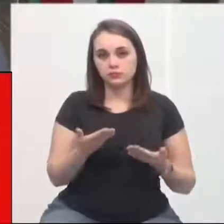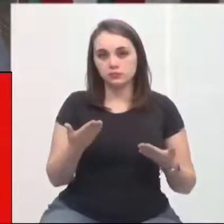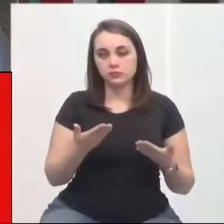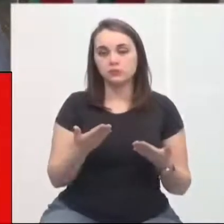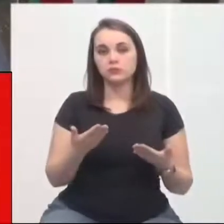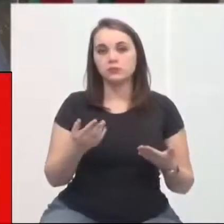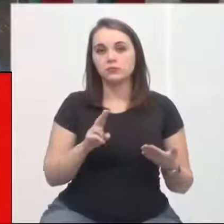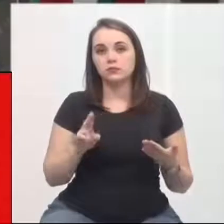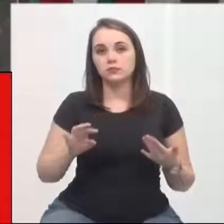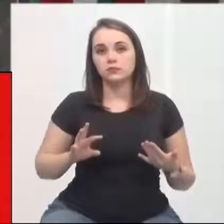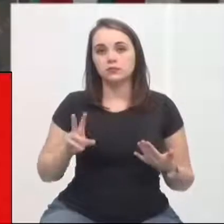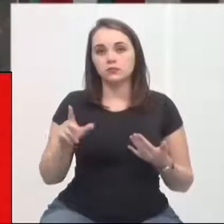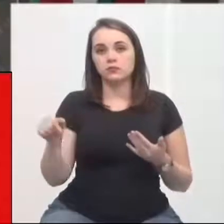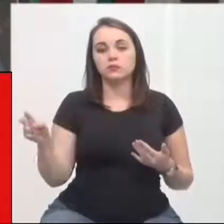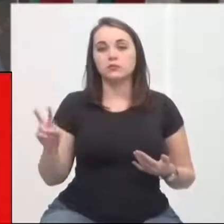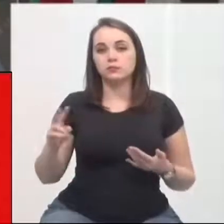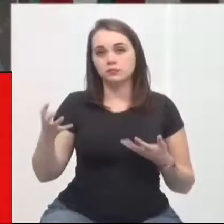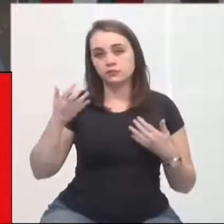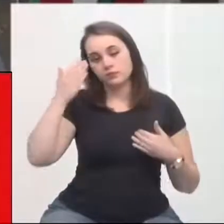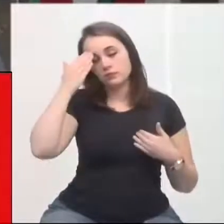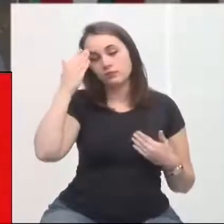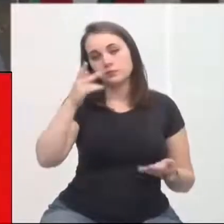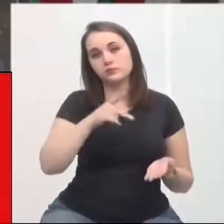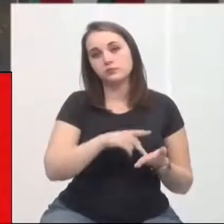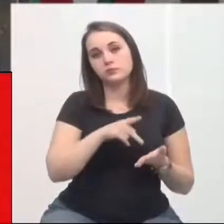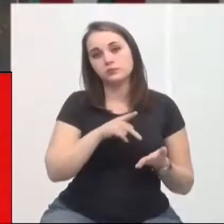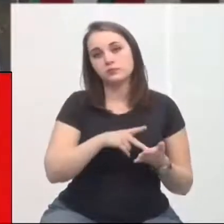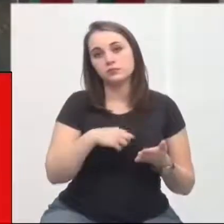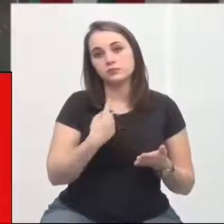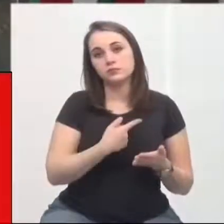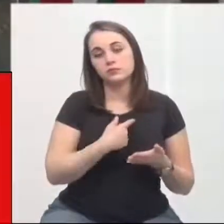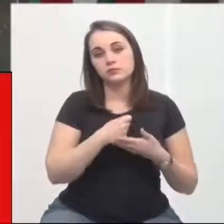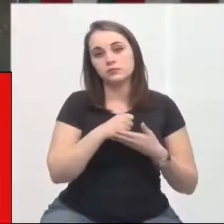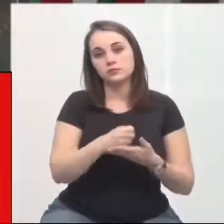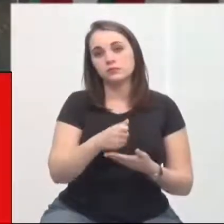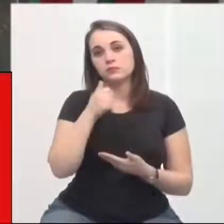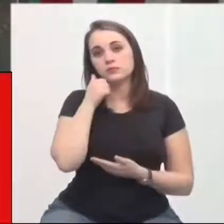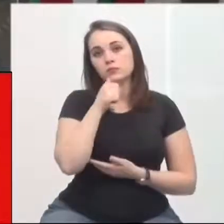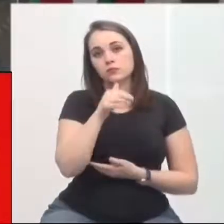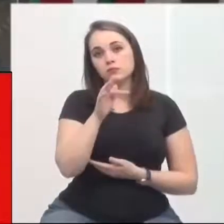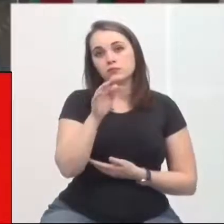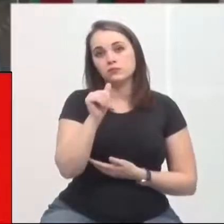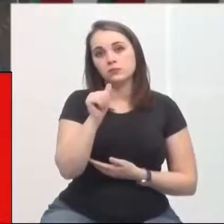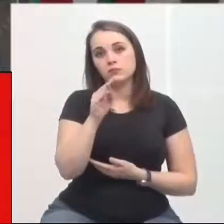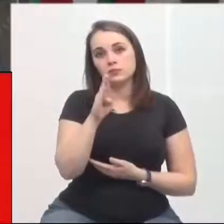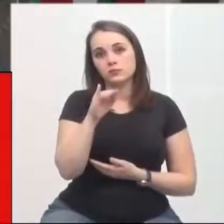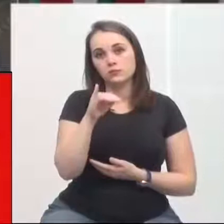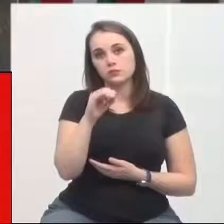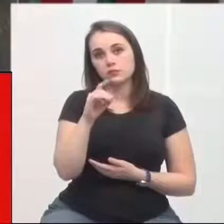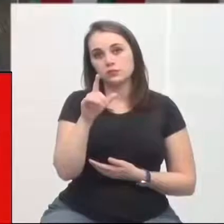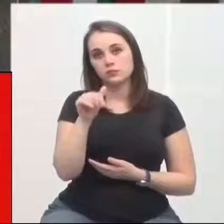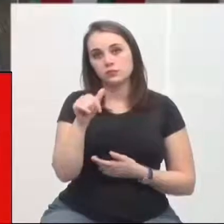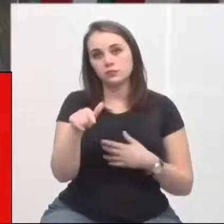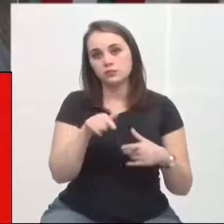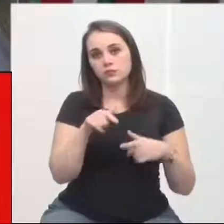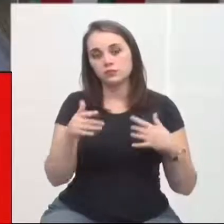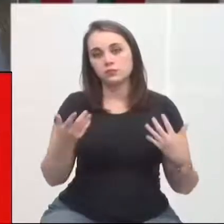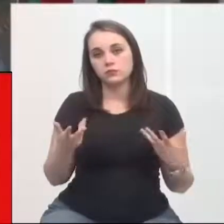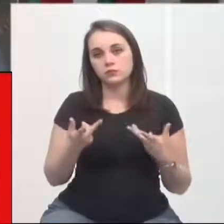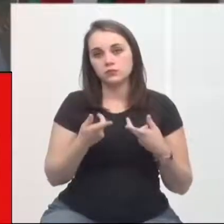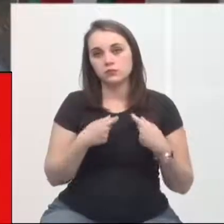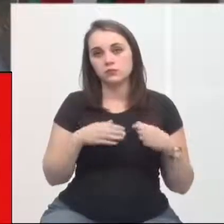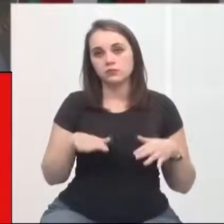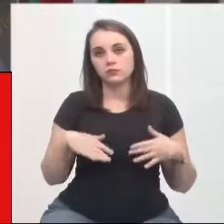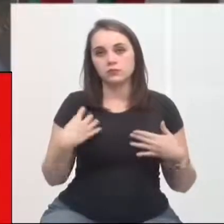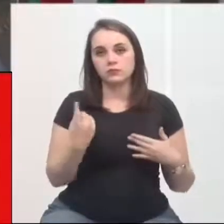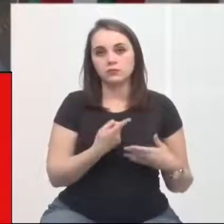nome de todos os vereadores, quero agradecer também a nossa assessora, a Fabiola, da nossa comissão. Faz um trabalho excepcional. Quando